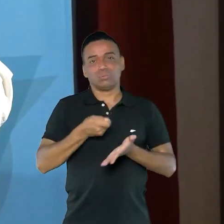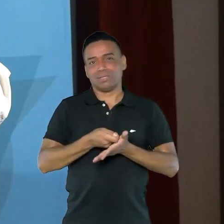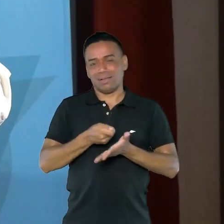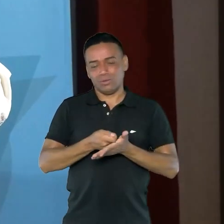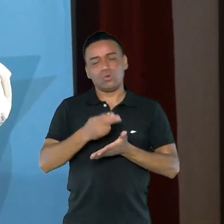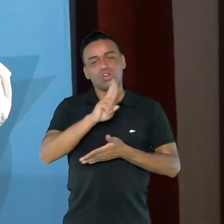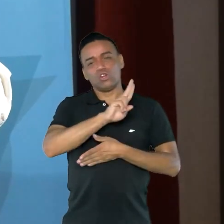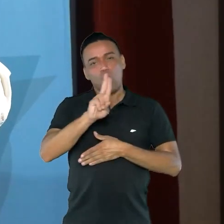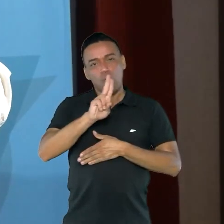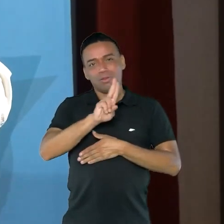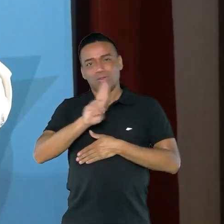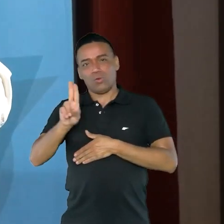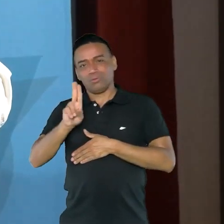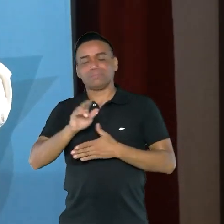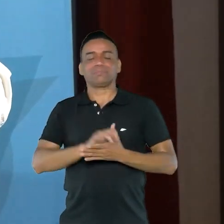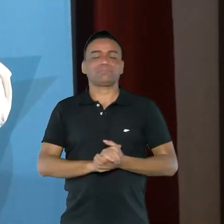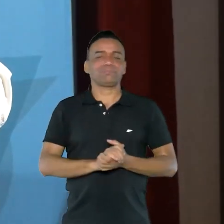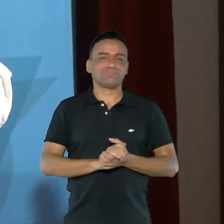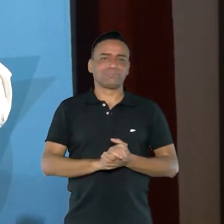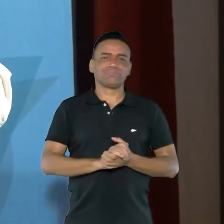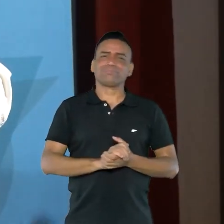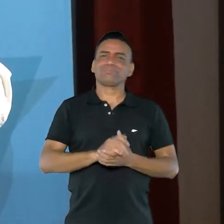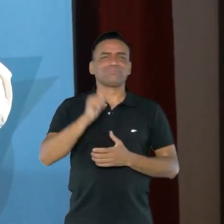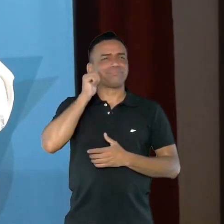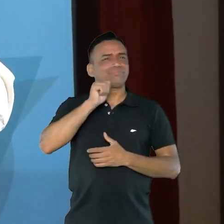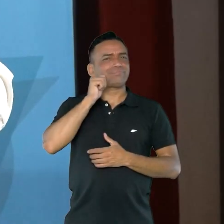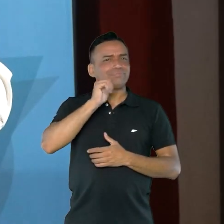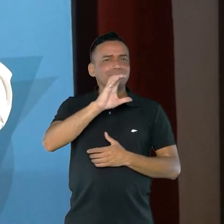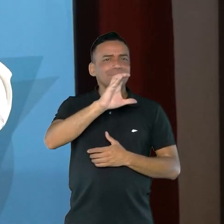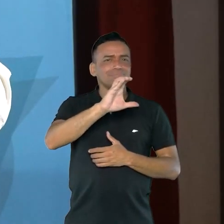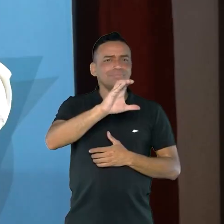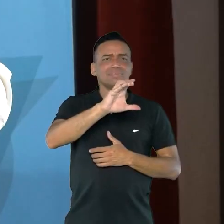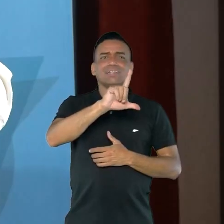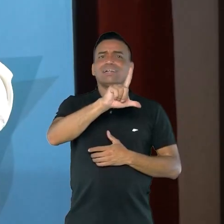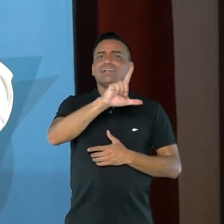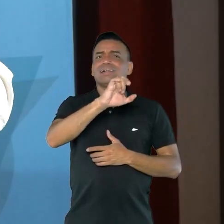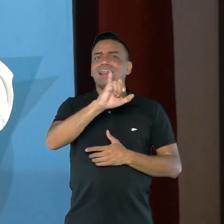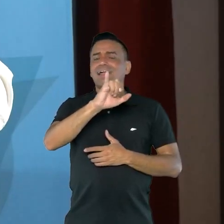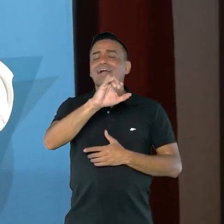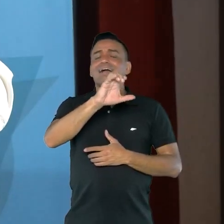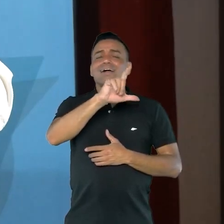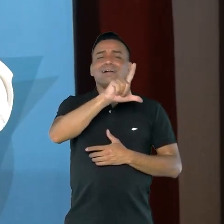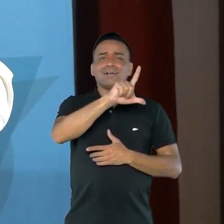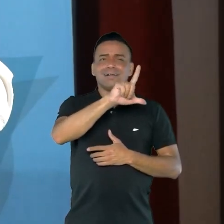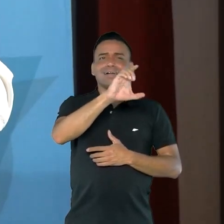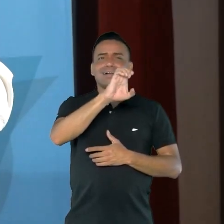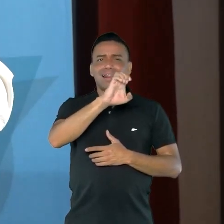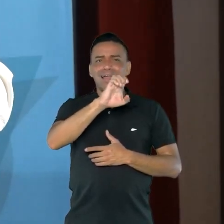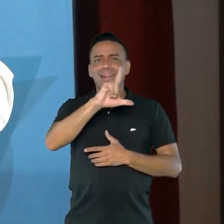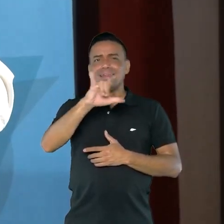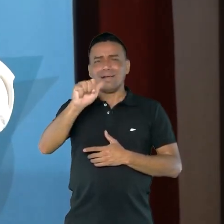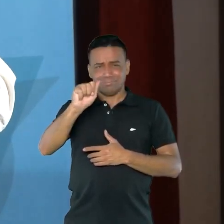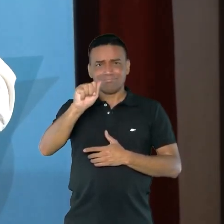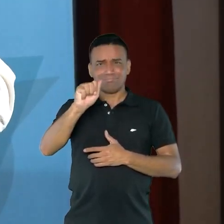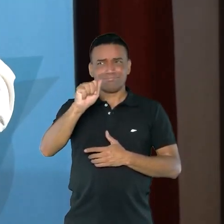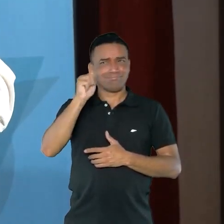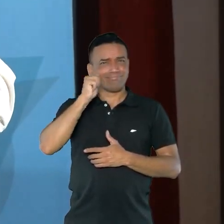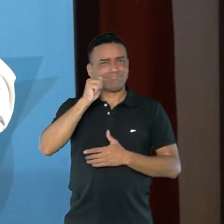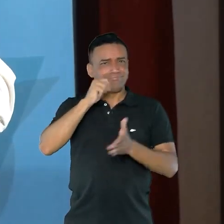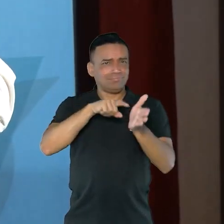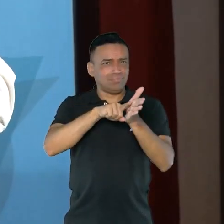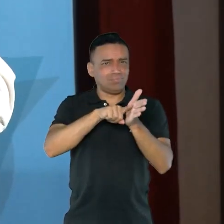negra, psicóloga, né? Ela tem uma pesquisa especificamente sobre isso, no sentido de que muitas